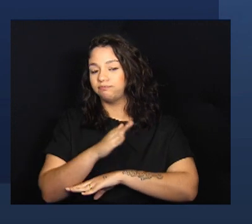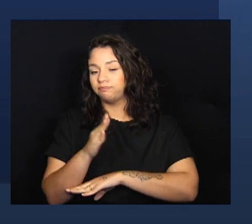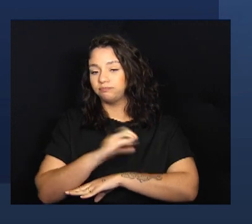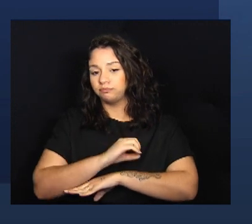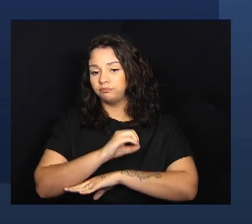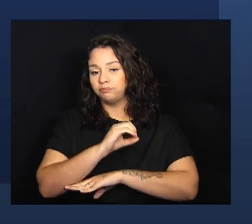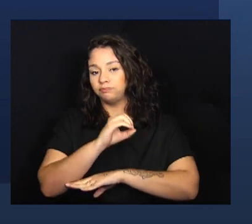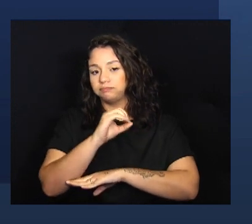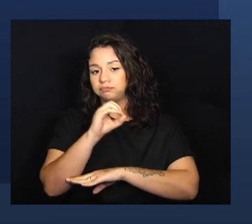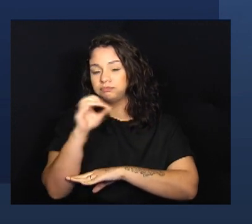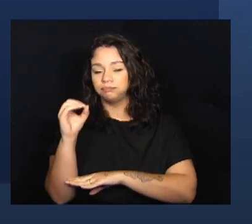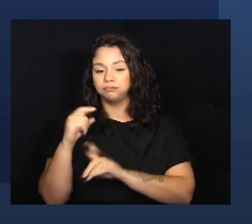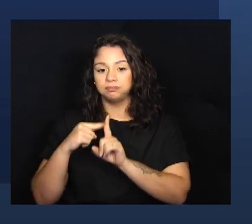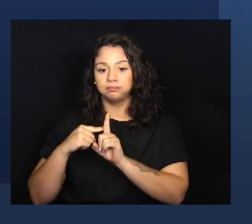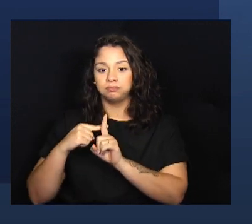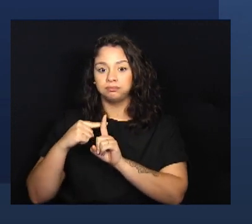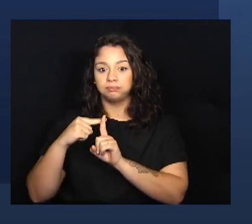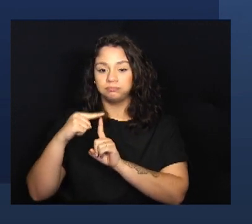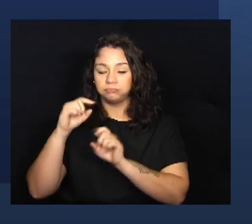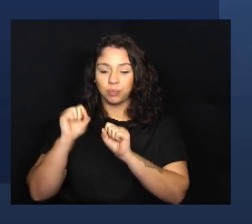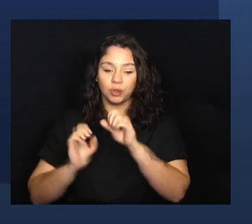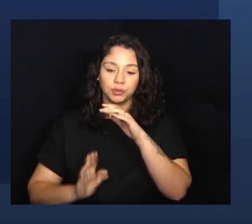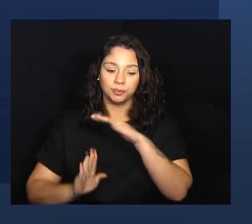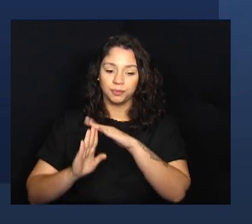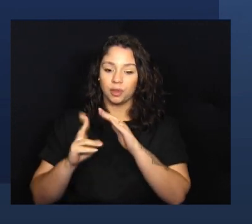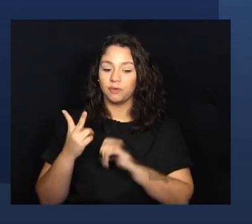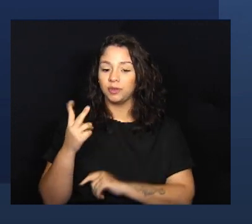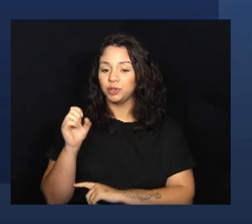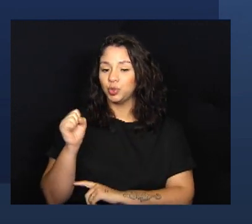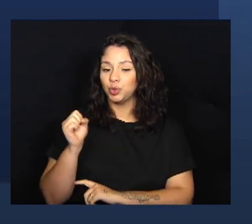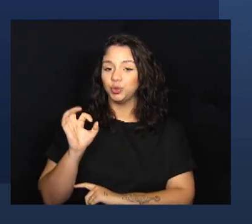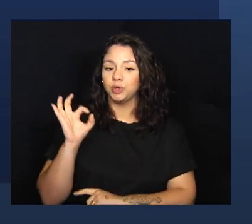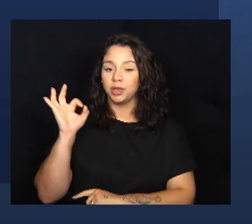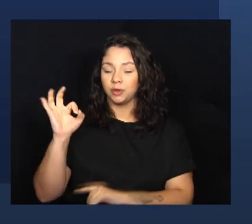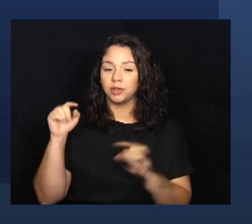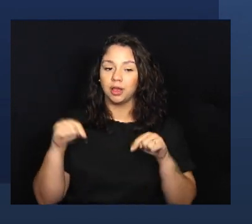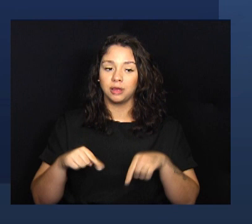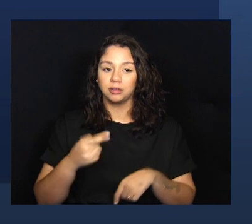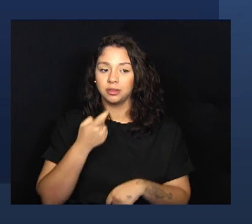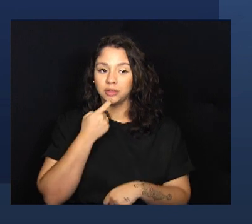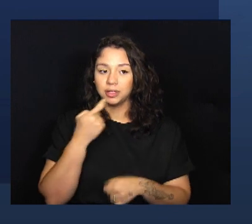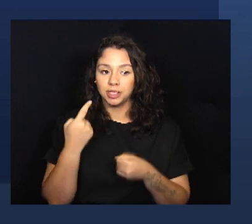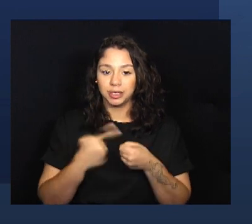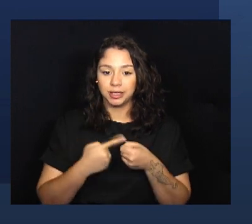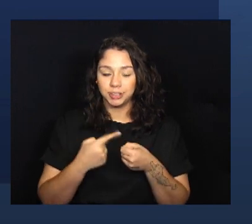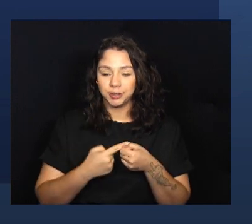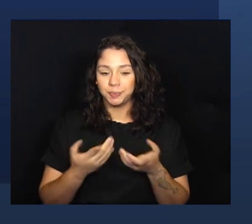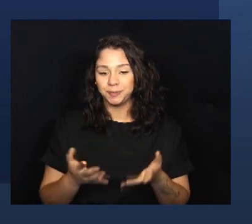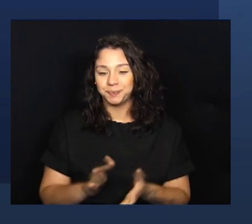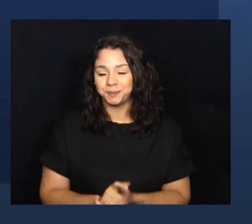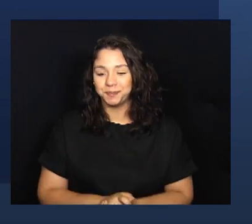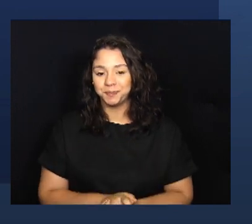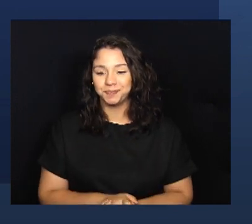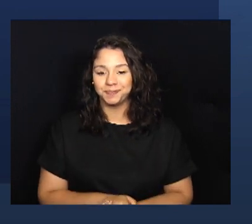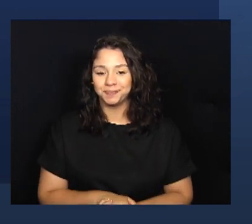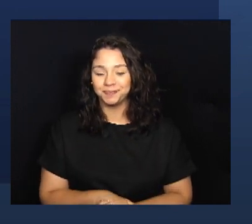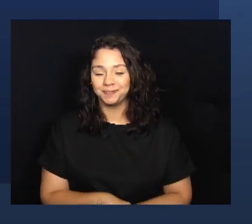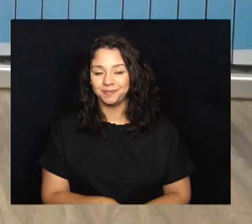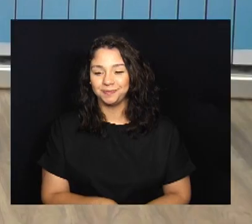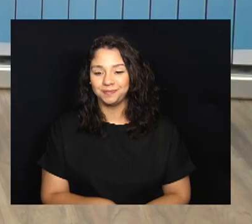essa temperatura sobe, podendo chegar aos 28 graus aqui na cidade de